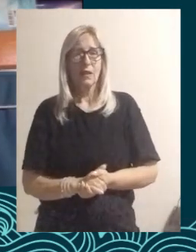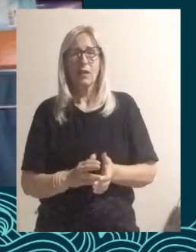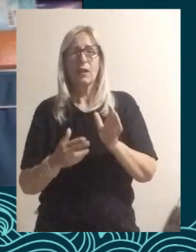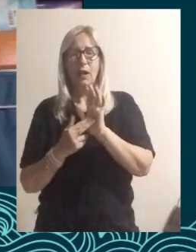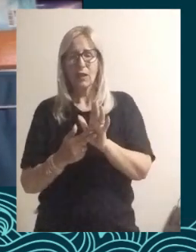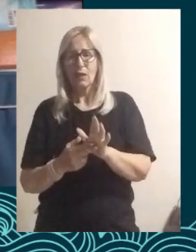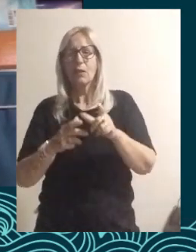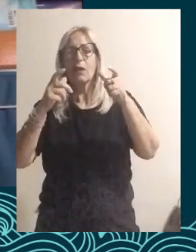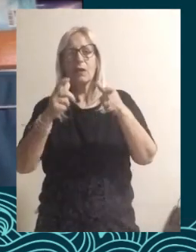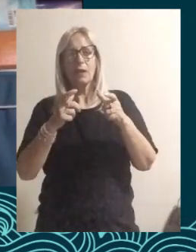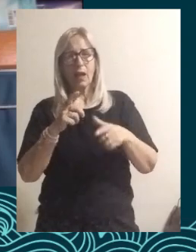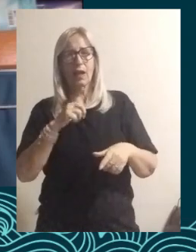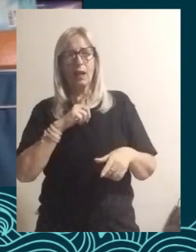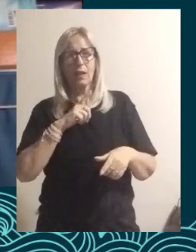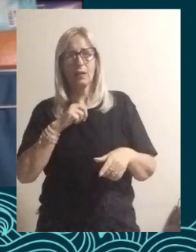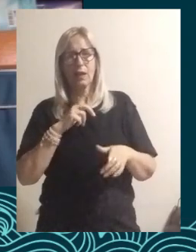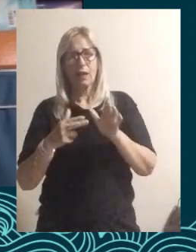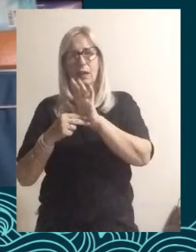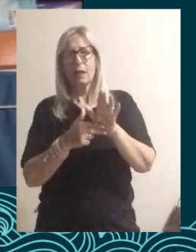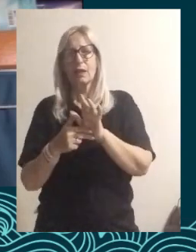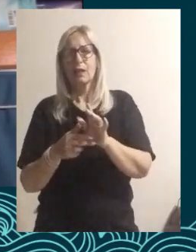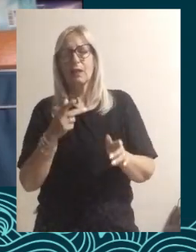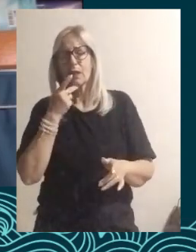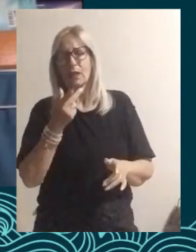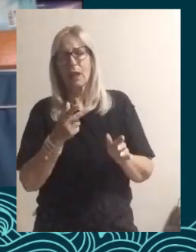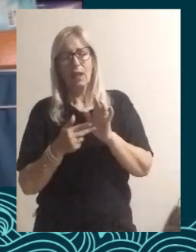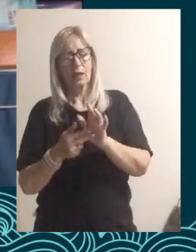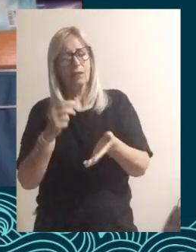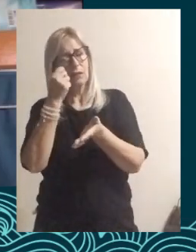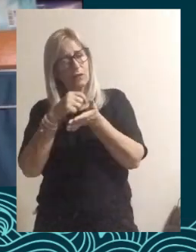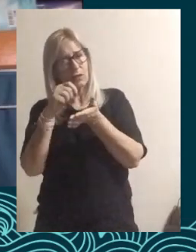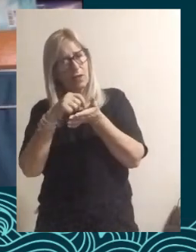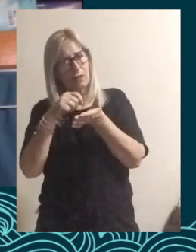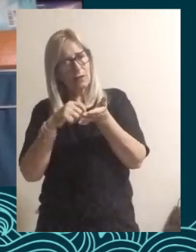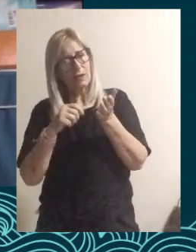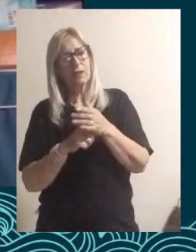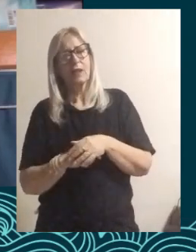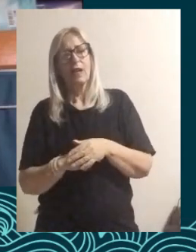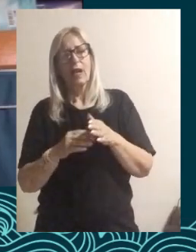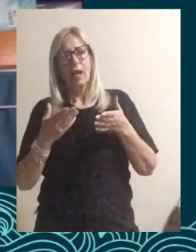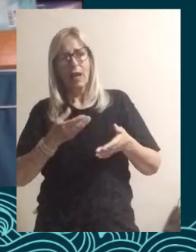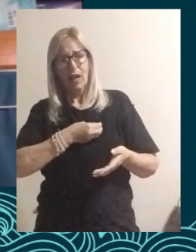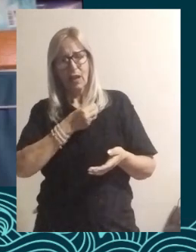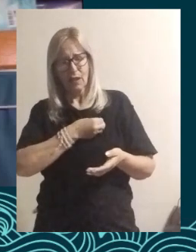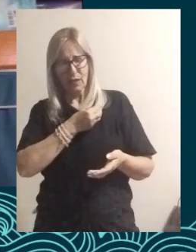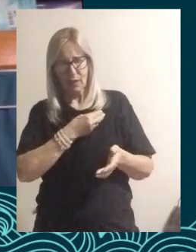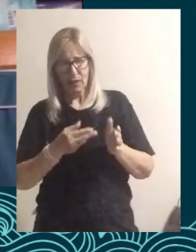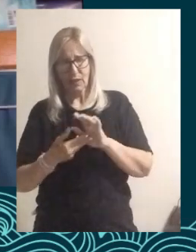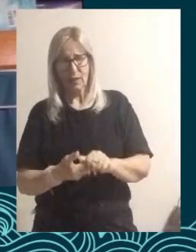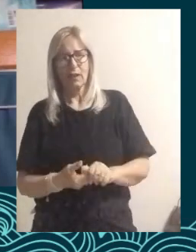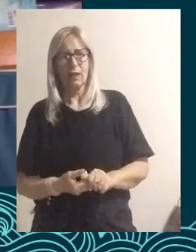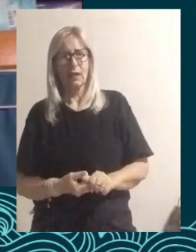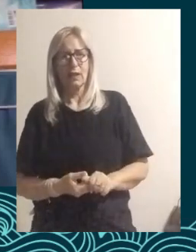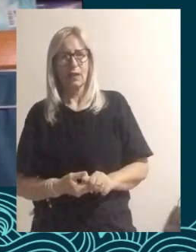pesa. Então, nossa história pesa, nossa história ocupa espaço, ela existe. E quando a gente escreve isso, acho que a